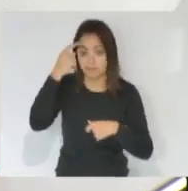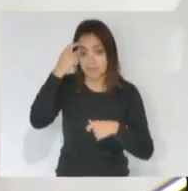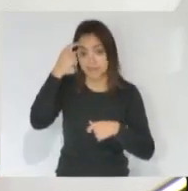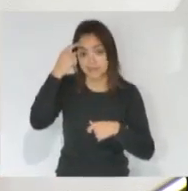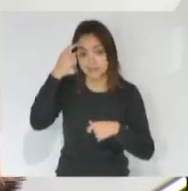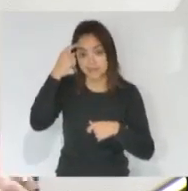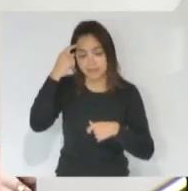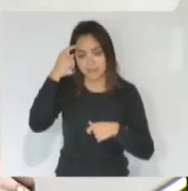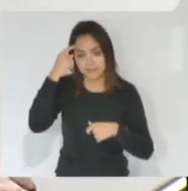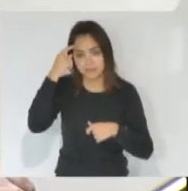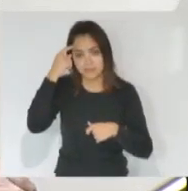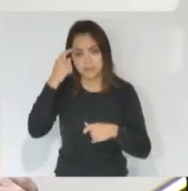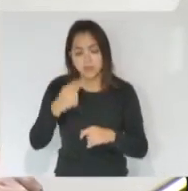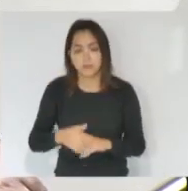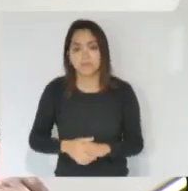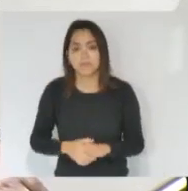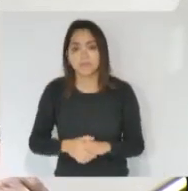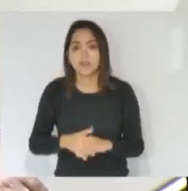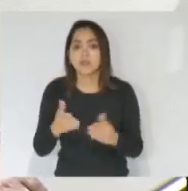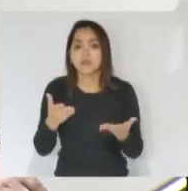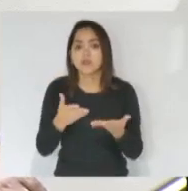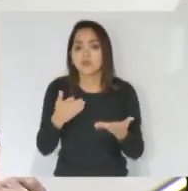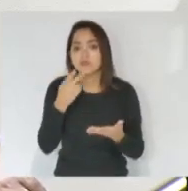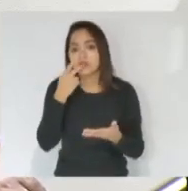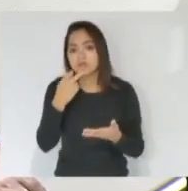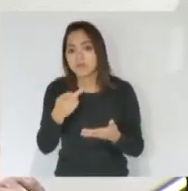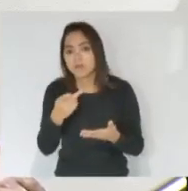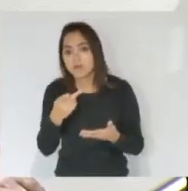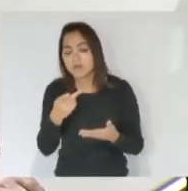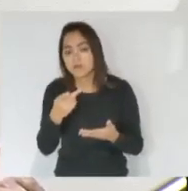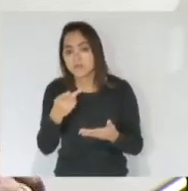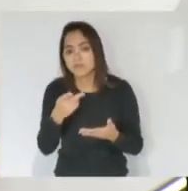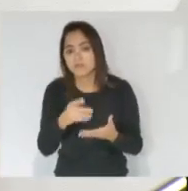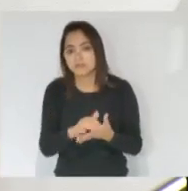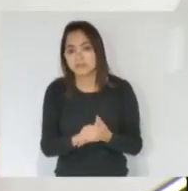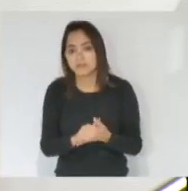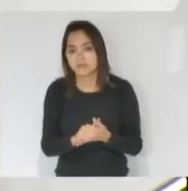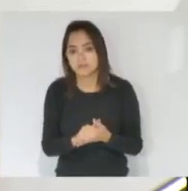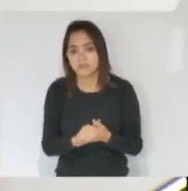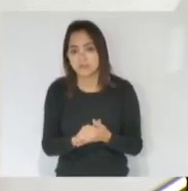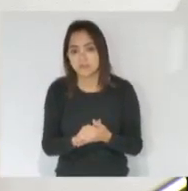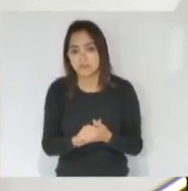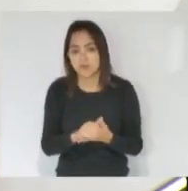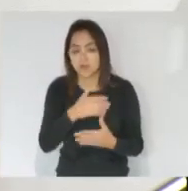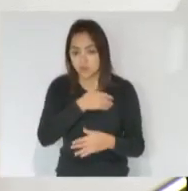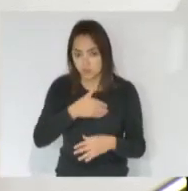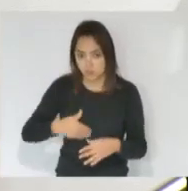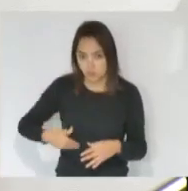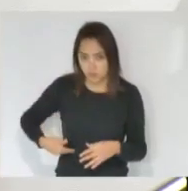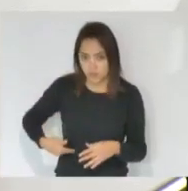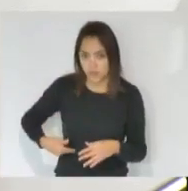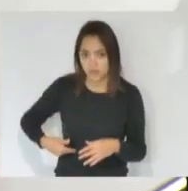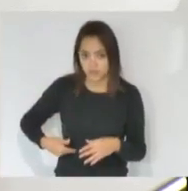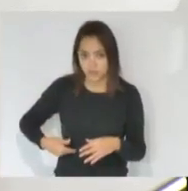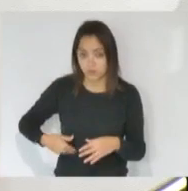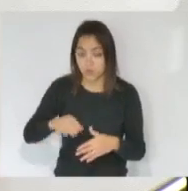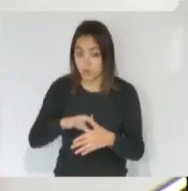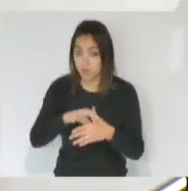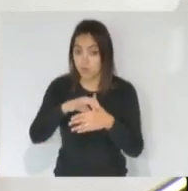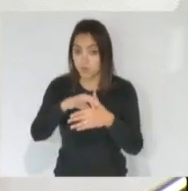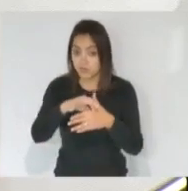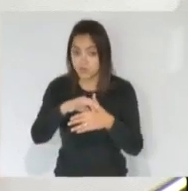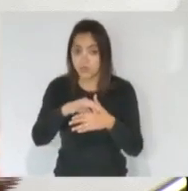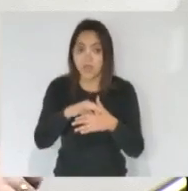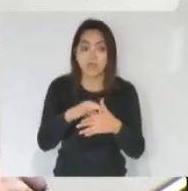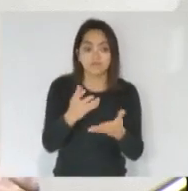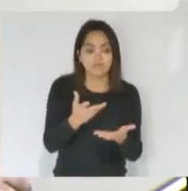sinto, deputado Maurício, que hoje falou em nome do governo do Estado como seu líder, que vamos